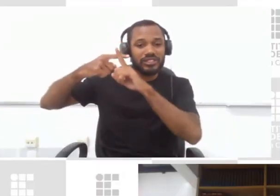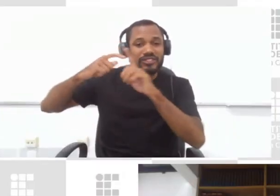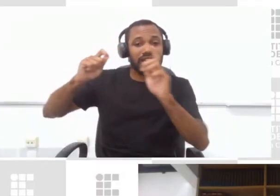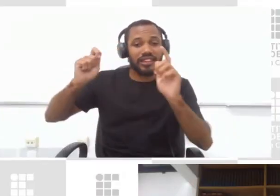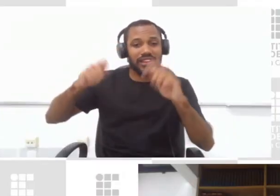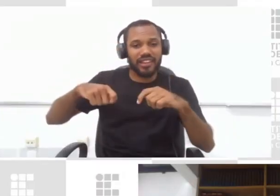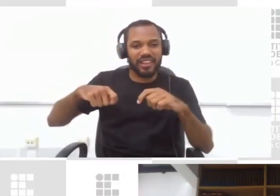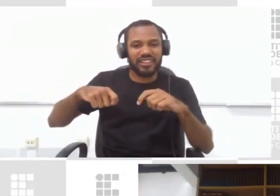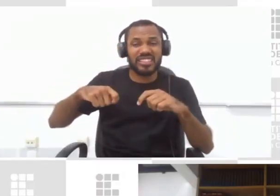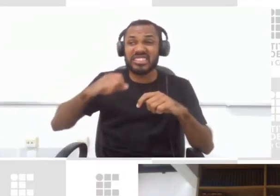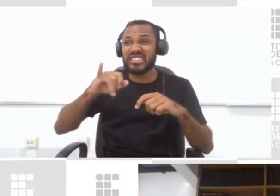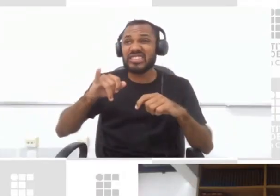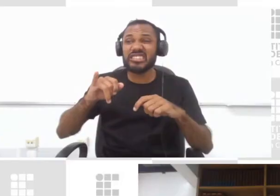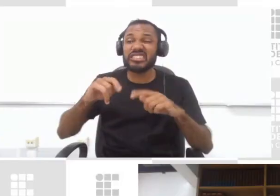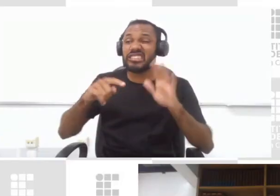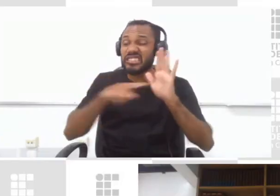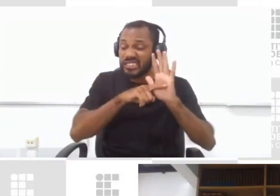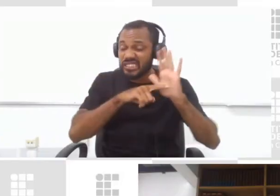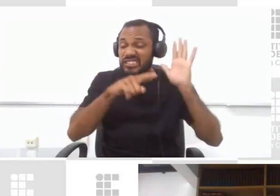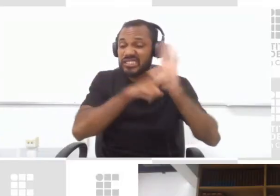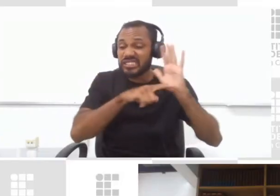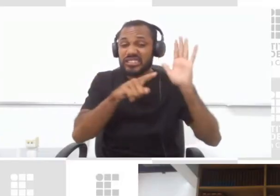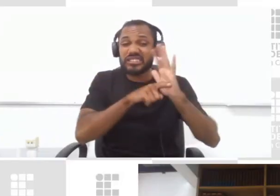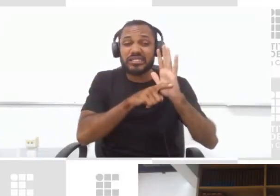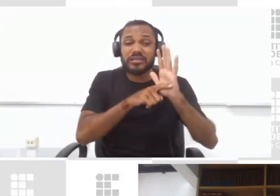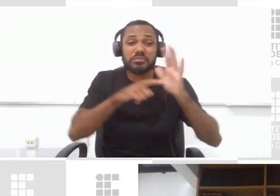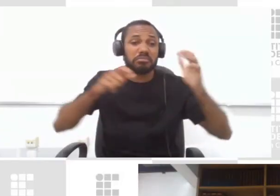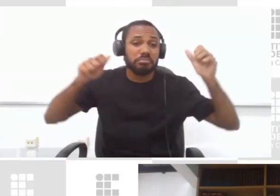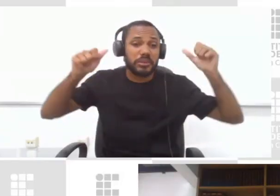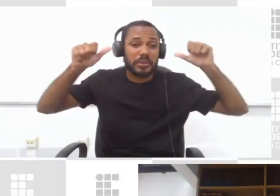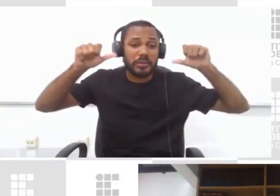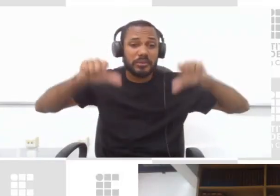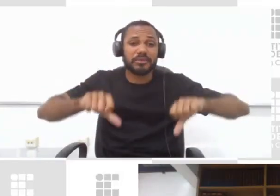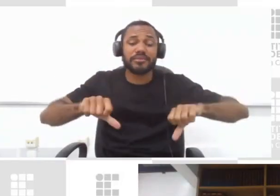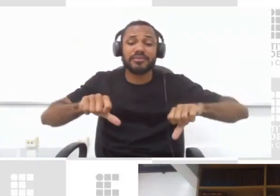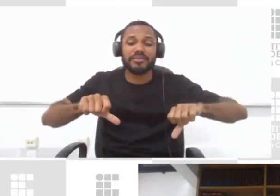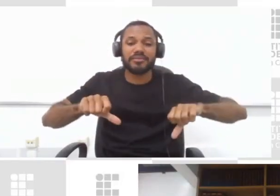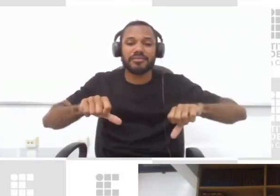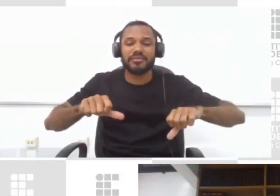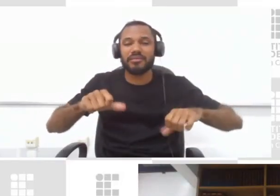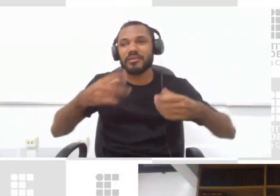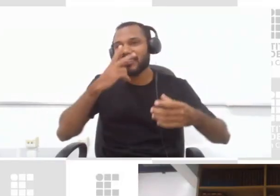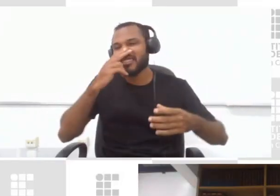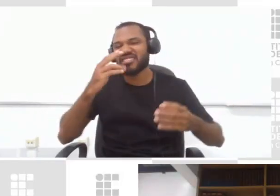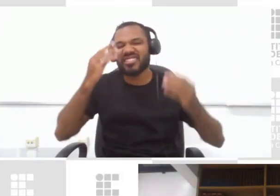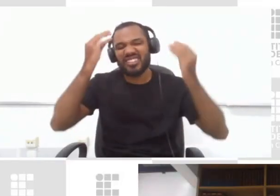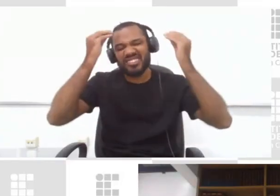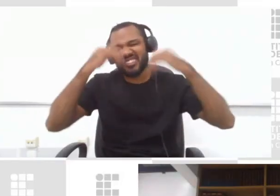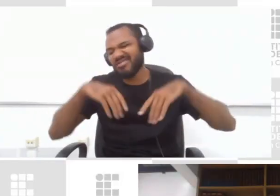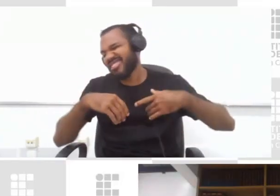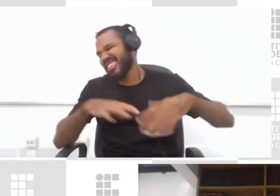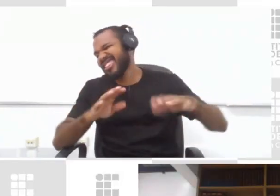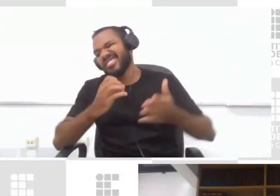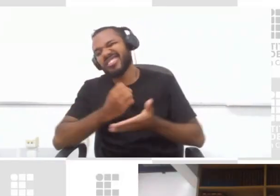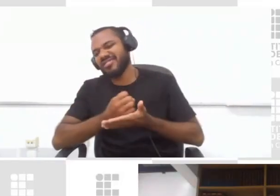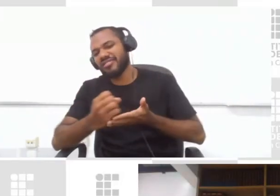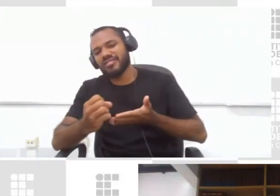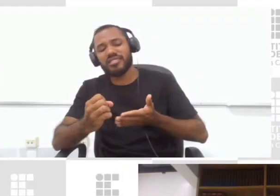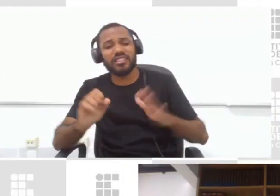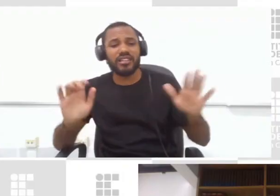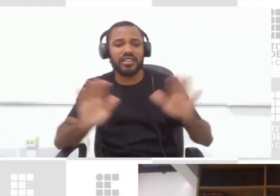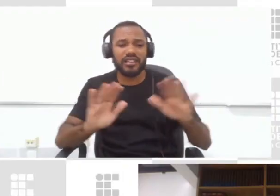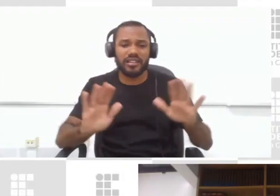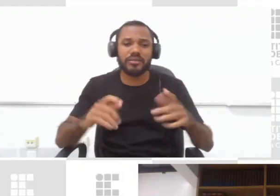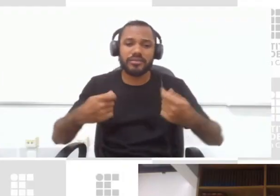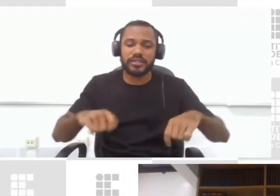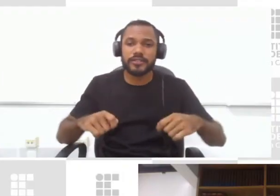desanimar não muda em nada, não muda nada, só piora, tá certo? Então, por quê? Porque a gente desiste aí de fazer qualquer coisa, e é isso que é